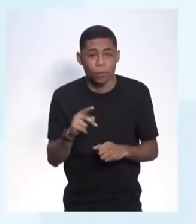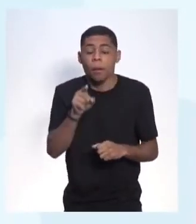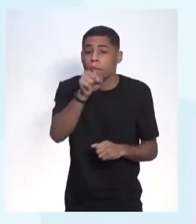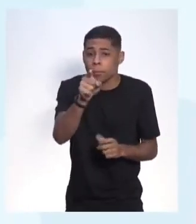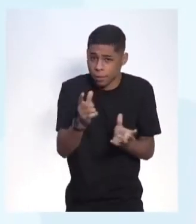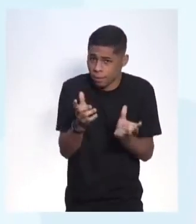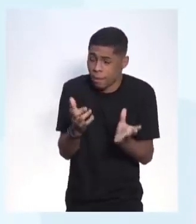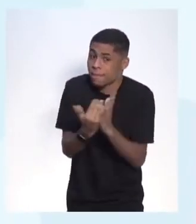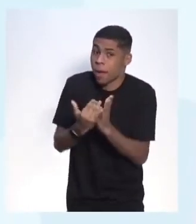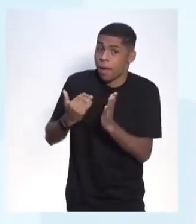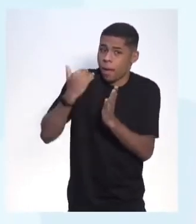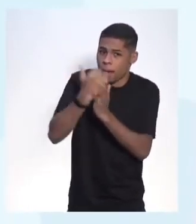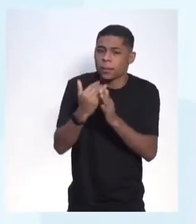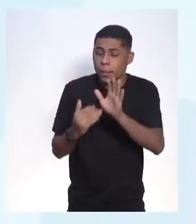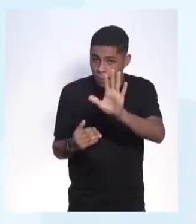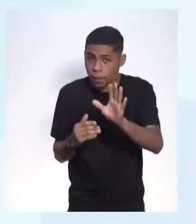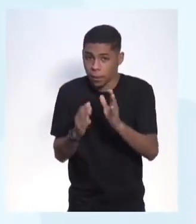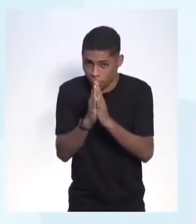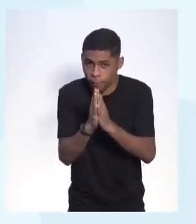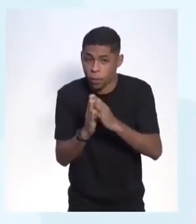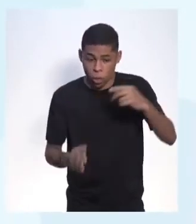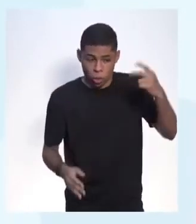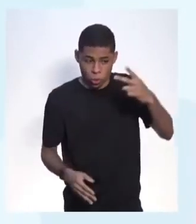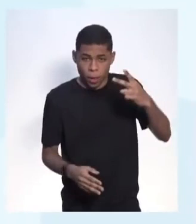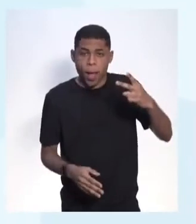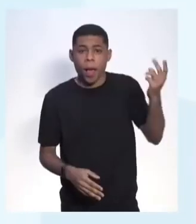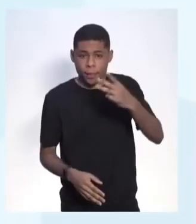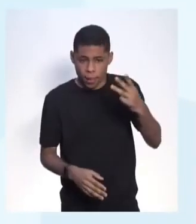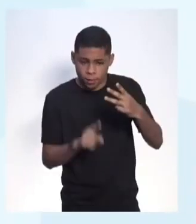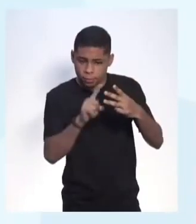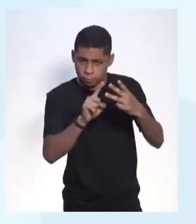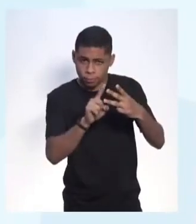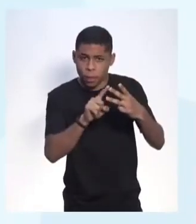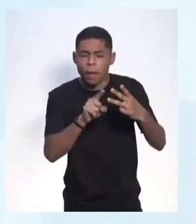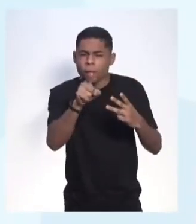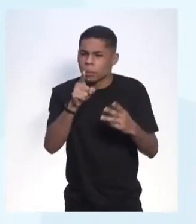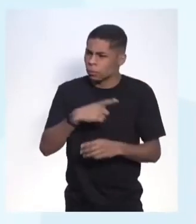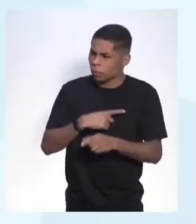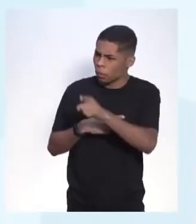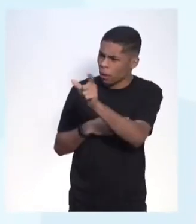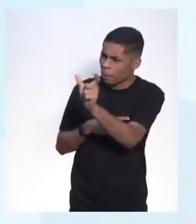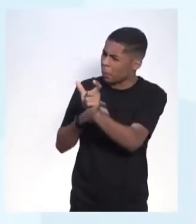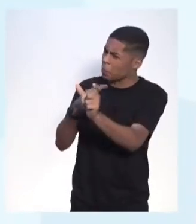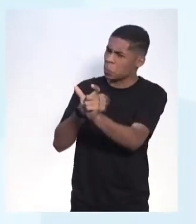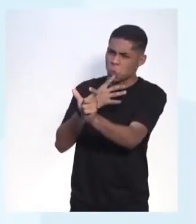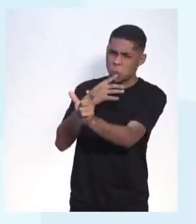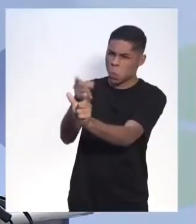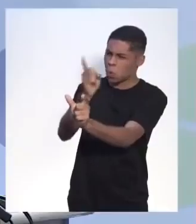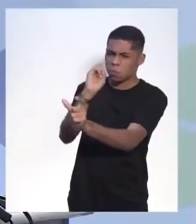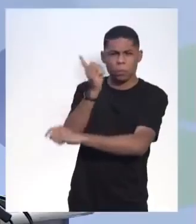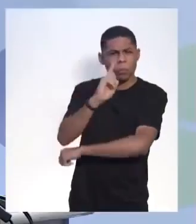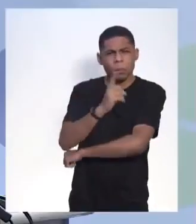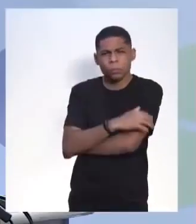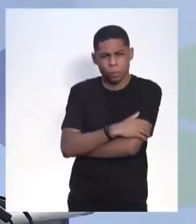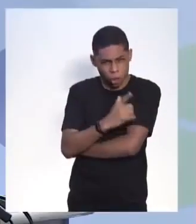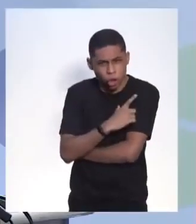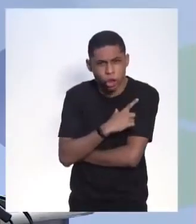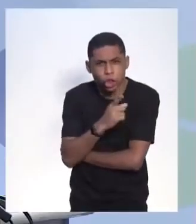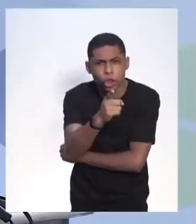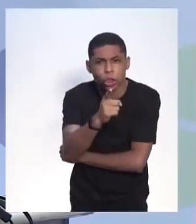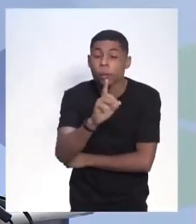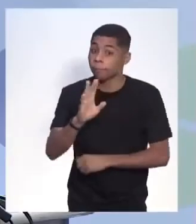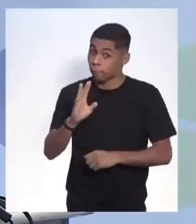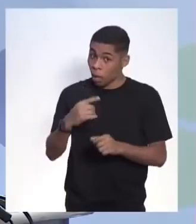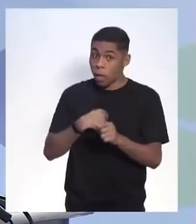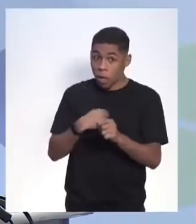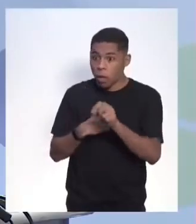acrescentar, mas pontua para mim que é a 2 ou é a 3, se tem alguma palavra que você desconhece aí nesse meio. Porque eu tinha uma palavra que eu tive que